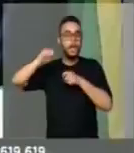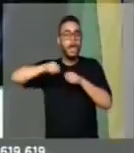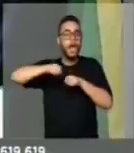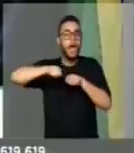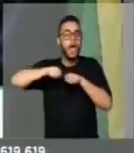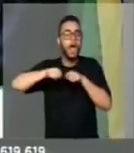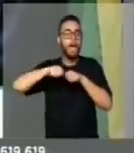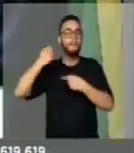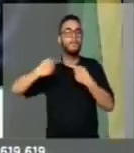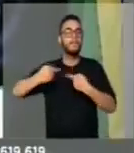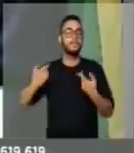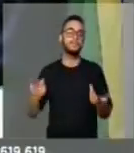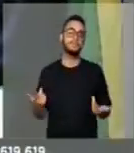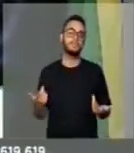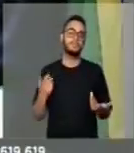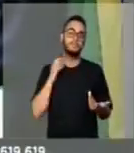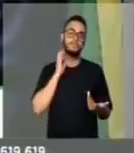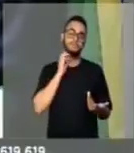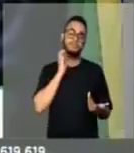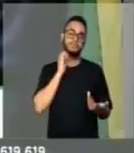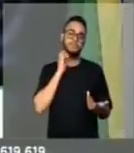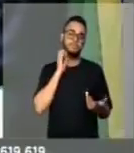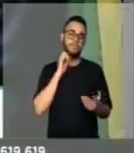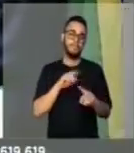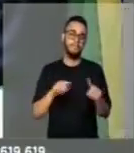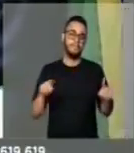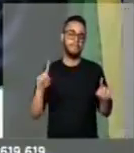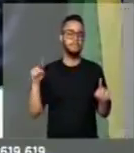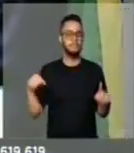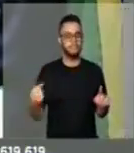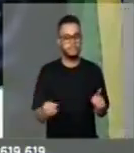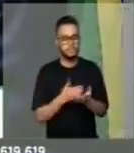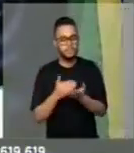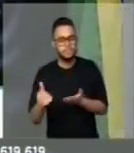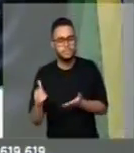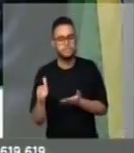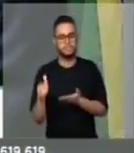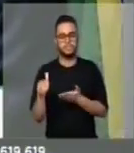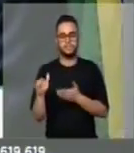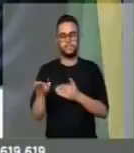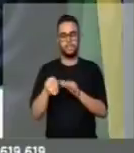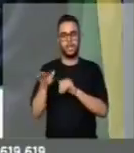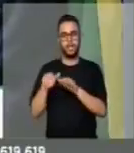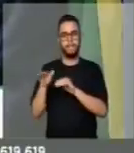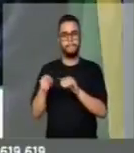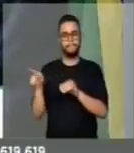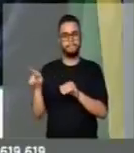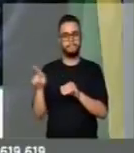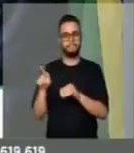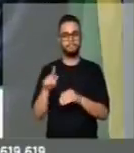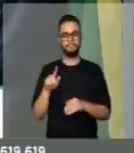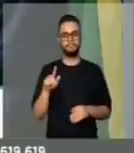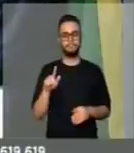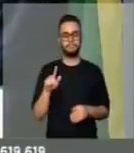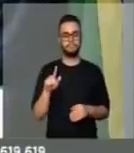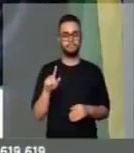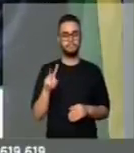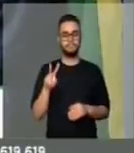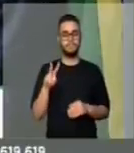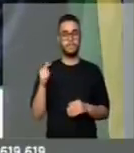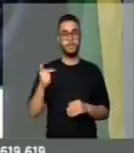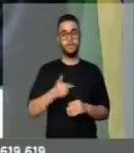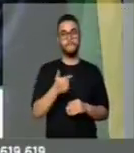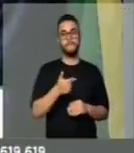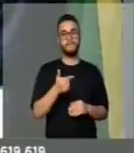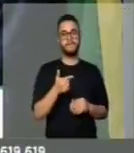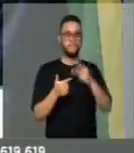político. E aí, logo, logo, começou-se a chamar o gabinete do vice-presidente Michel Temer de o posto